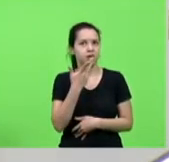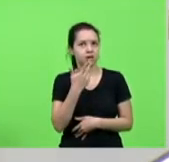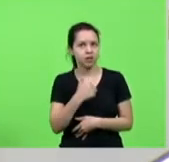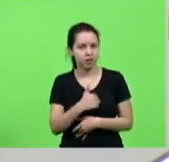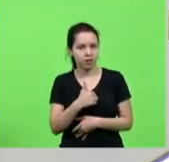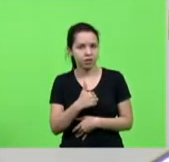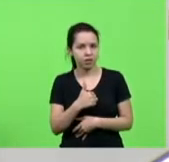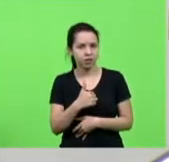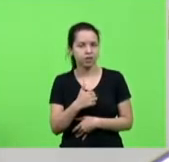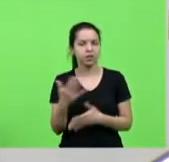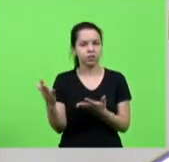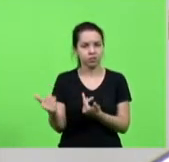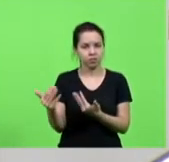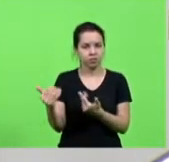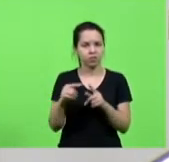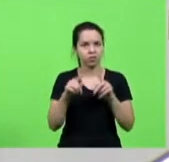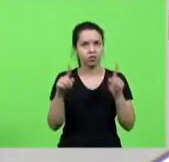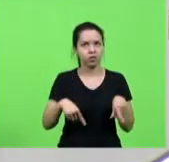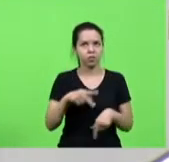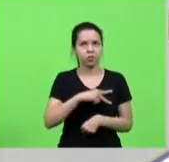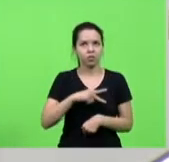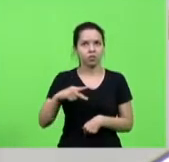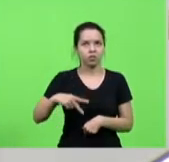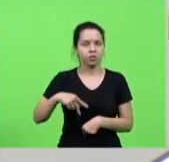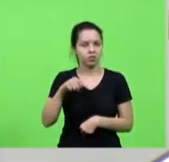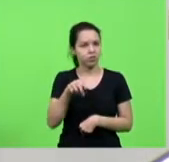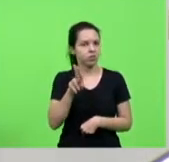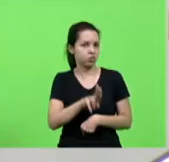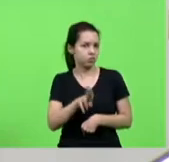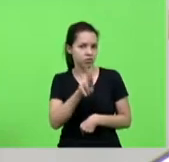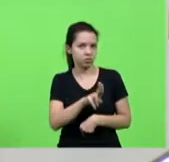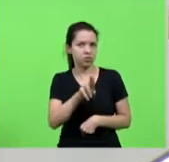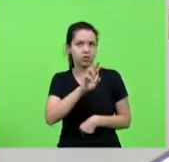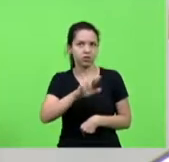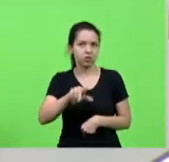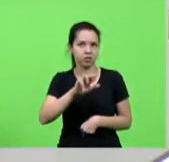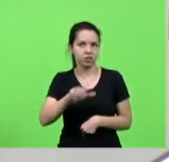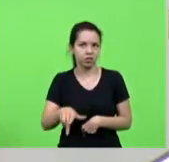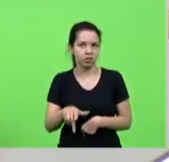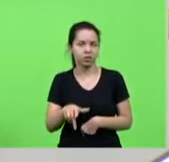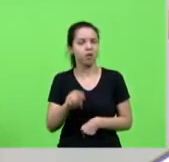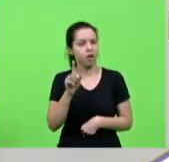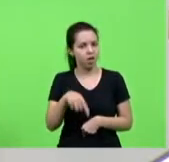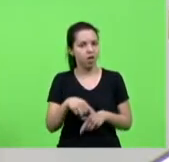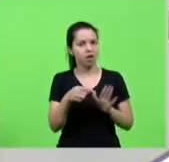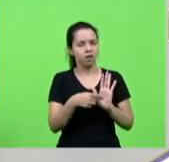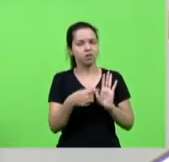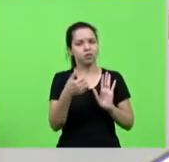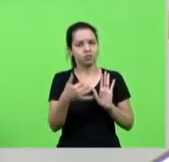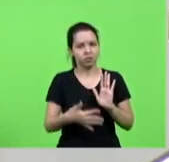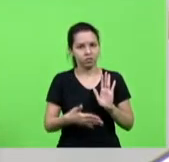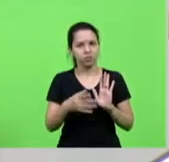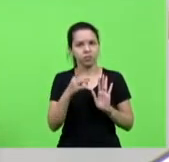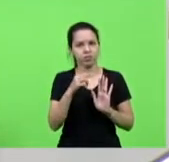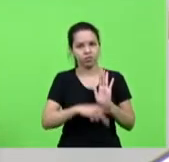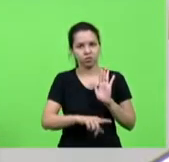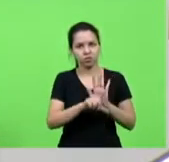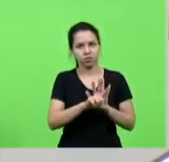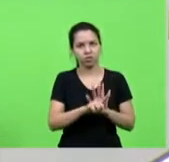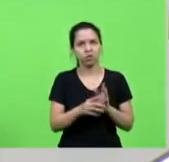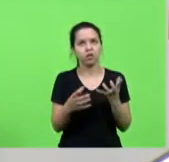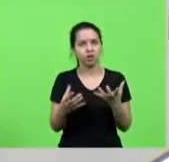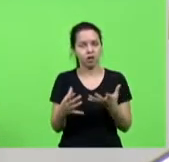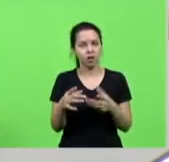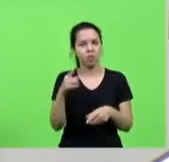obscena. É, isso é difícil para o senhor aceitar, talvez, mas é isso aí que está dizendo o projeto de lei. E continua. Querem proibir qualquer tipo de discussão